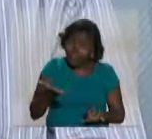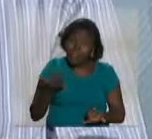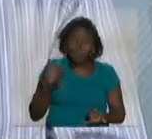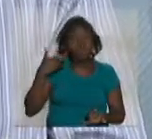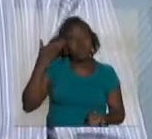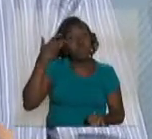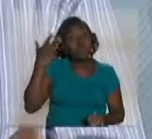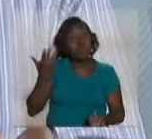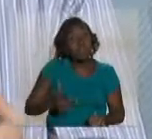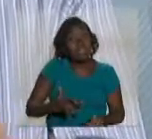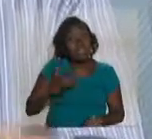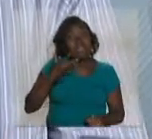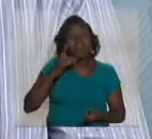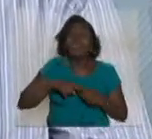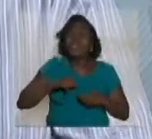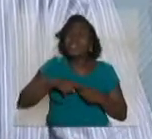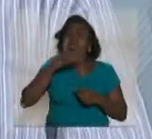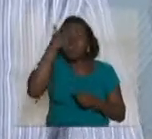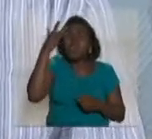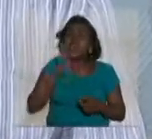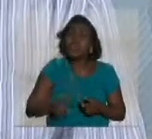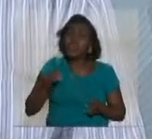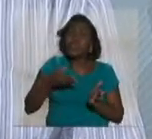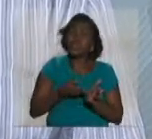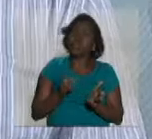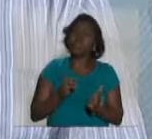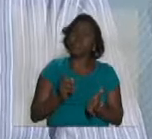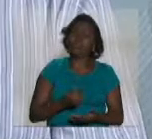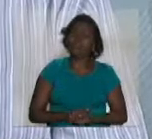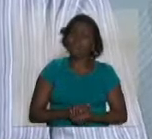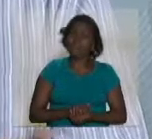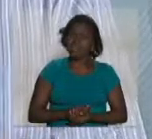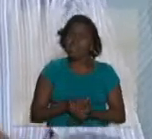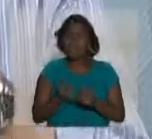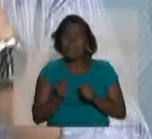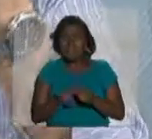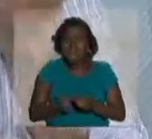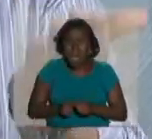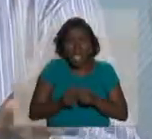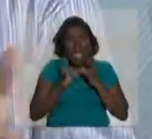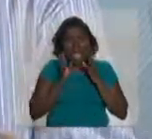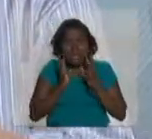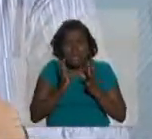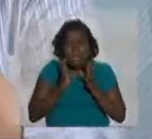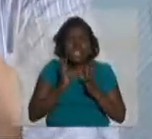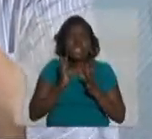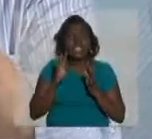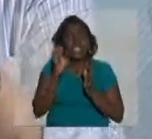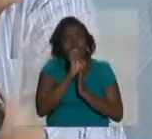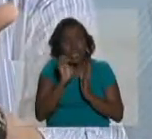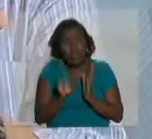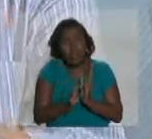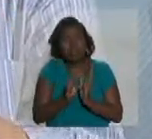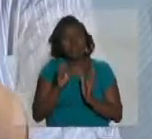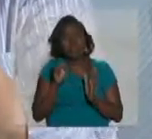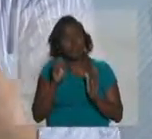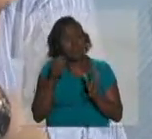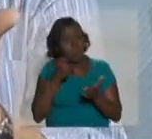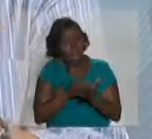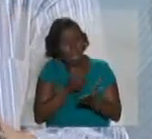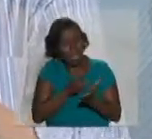se por que as pessoas não estão usando, né? Atendem o Estatuto das Cidades, as